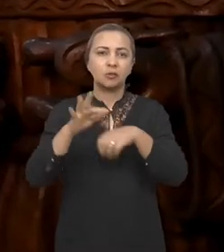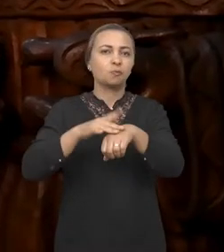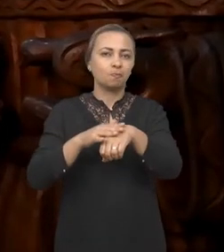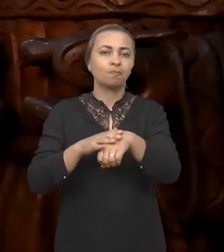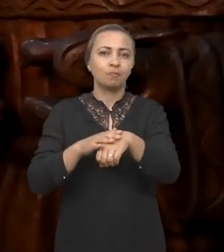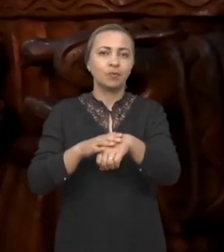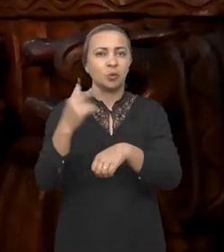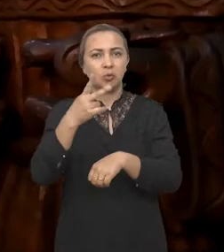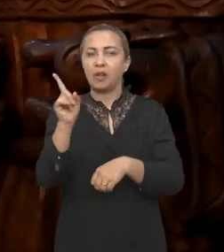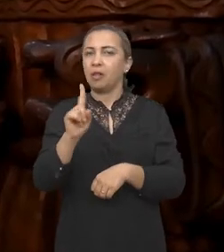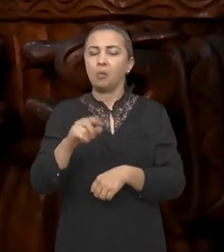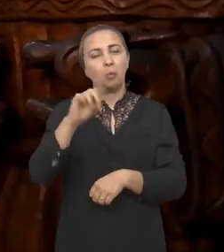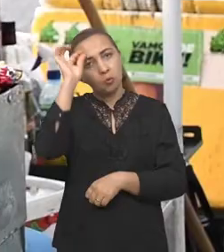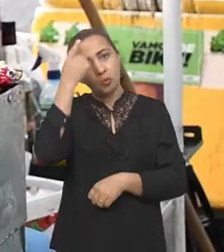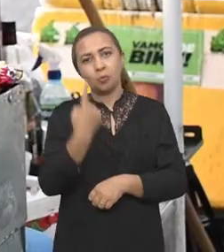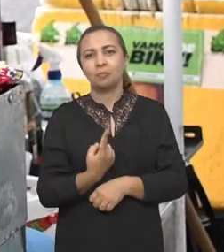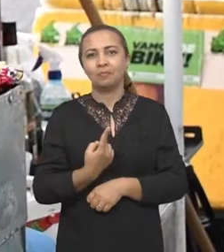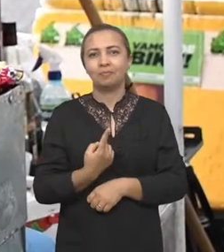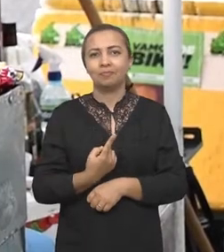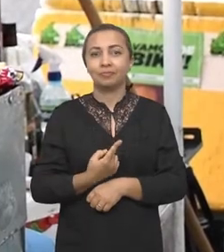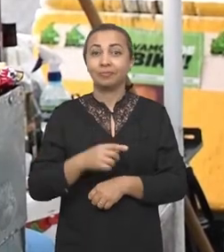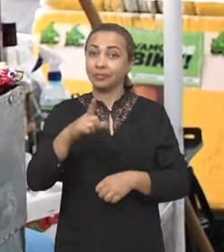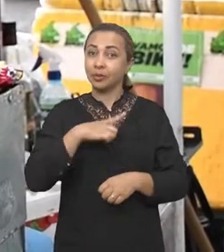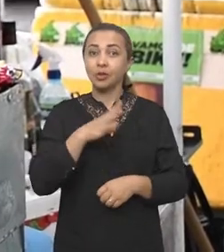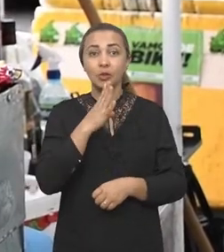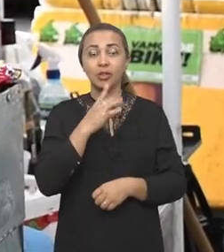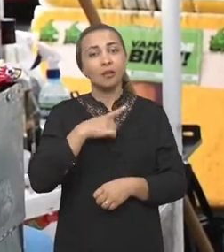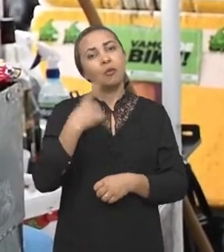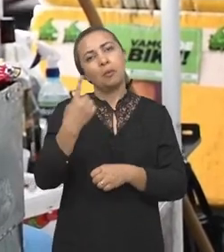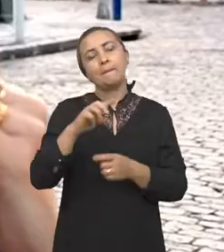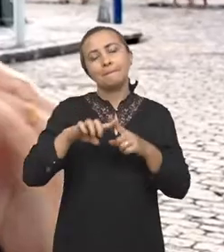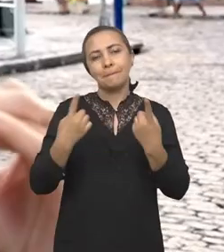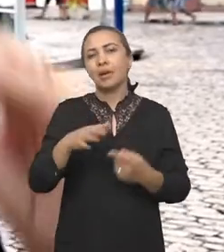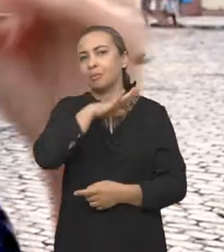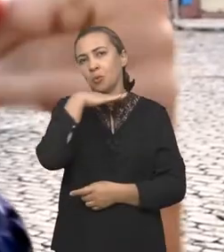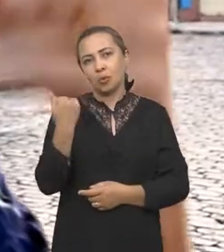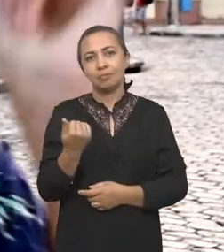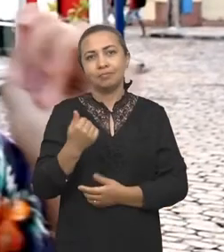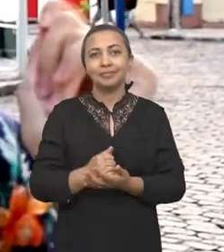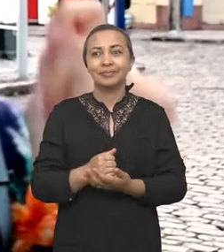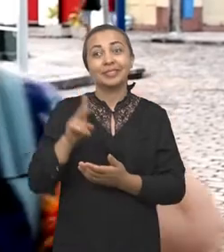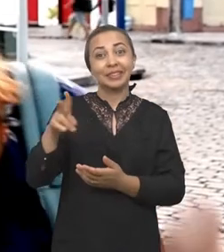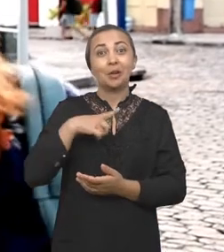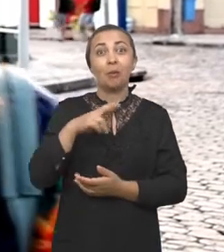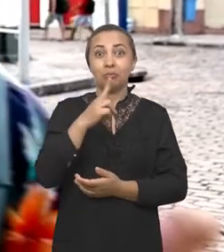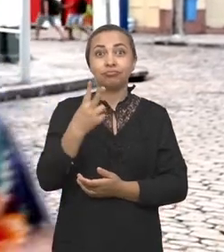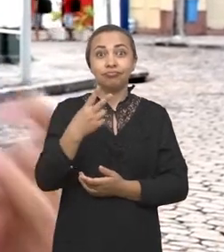Duas vezes não, só uma. Não, conheço que teve uma, mas faleceu. Conheço, inclusive, aquela menina